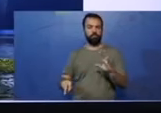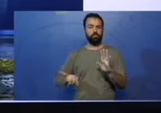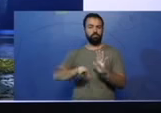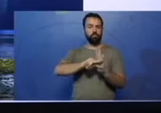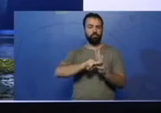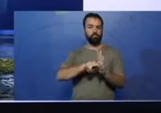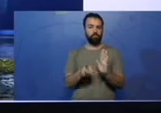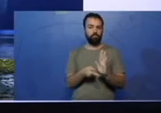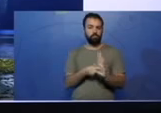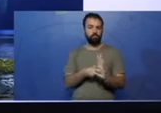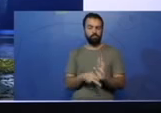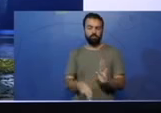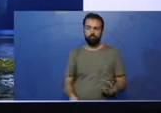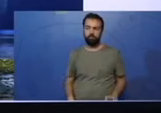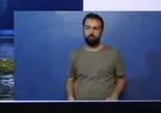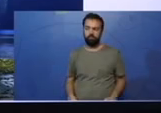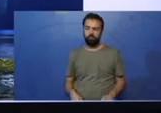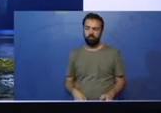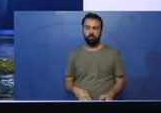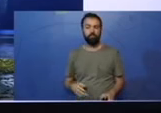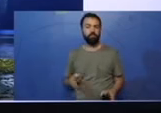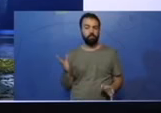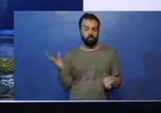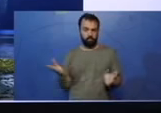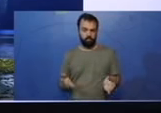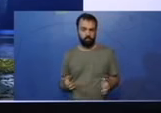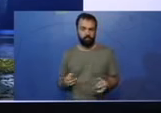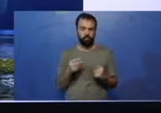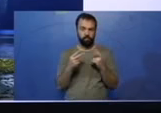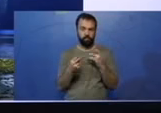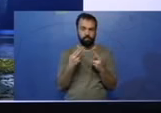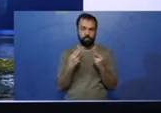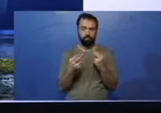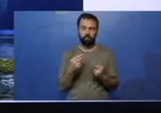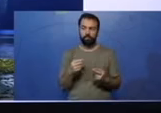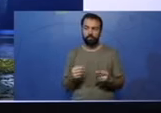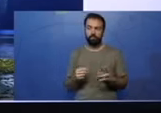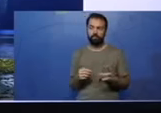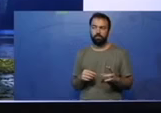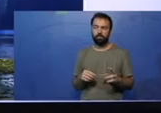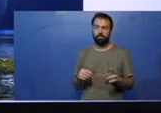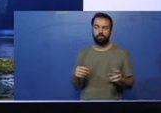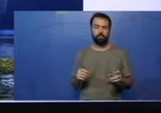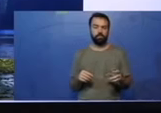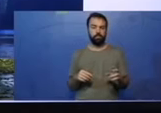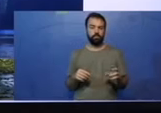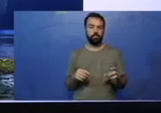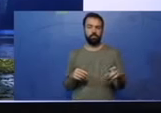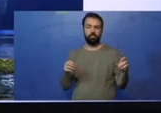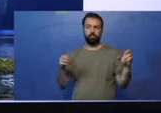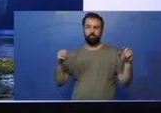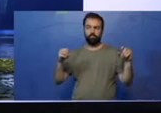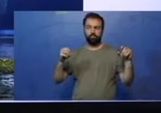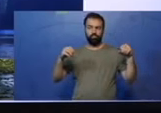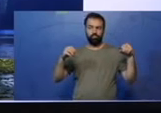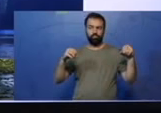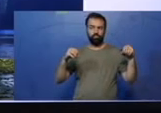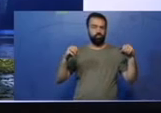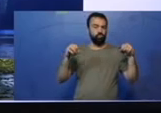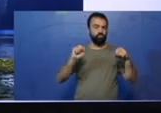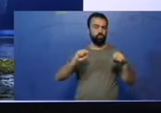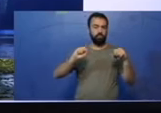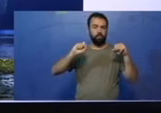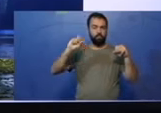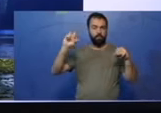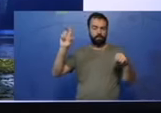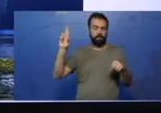Aqui a gente vai falar agora sobre a influência da pressão atmosférica na temperatura de ebulição. Só para recordar